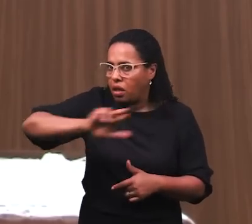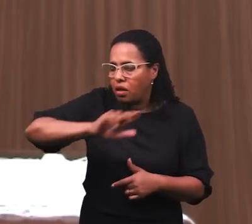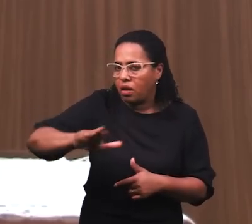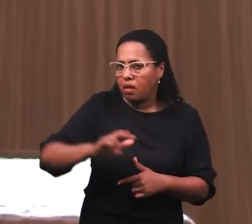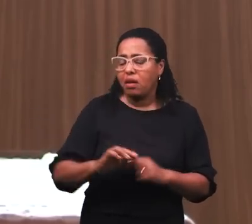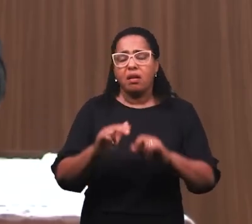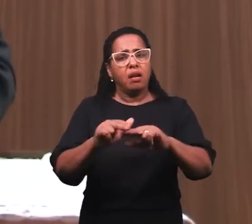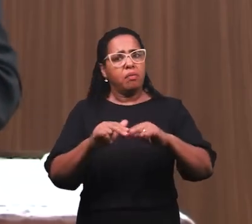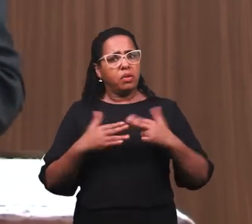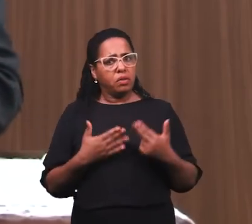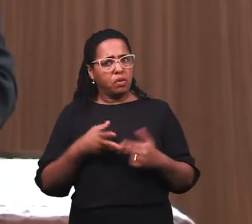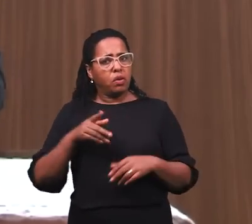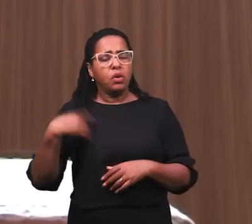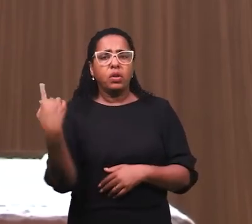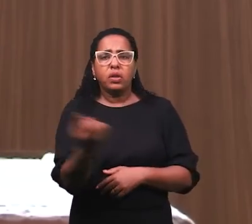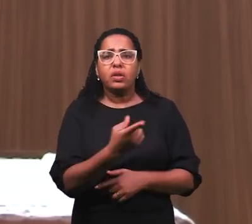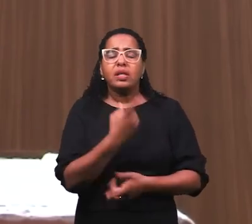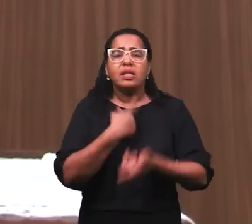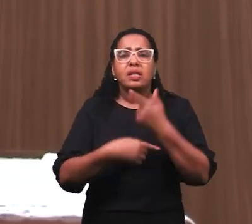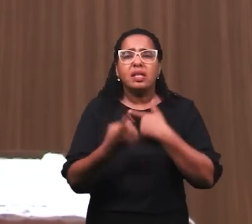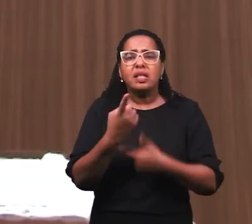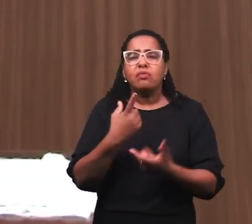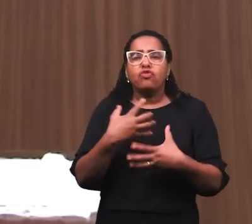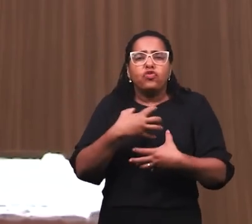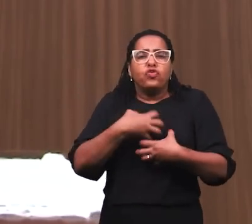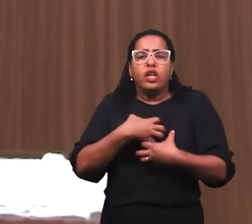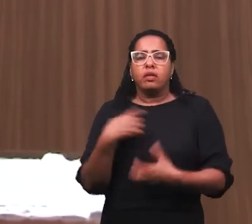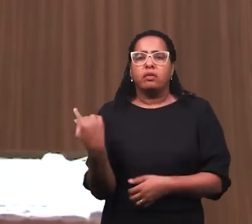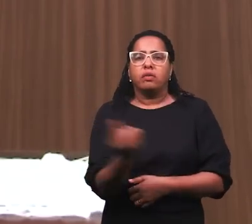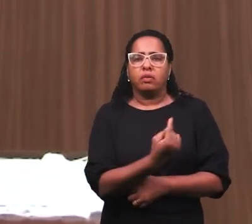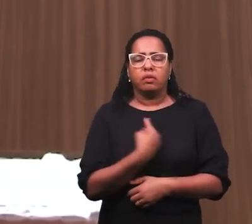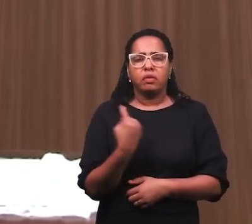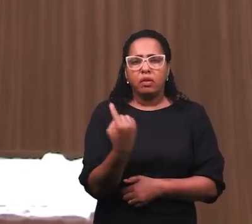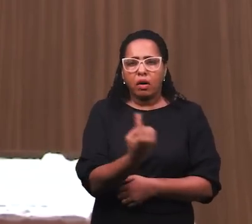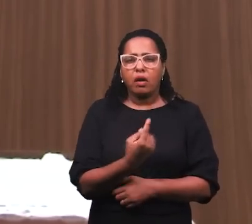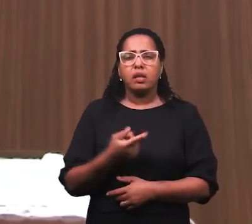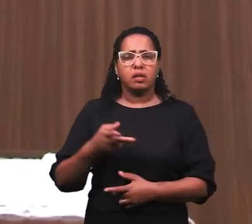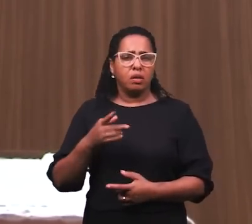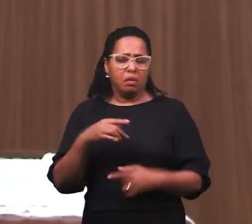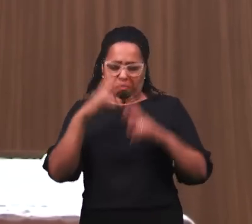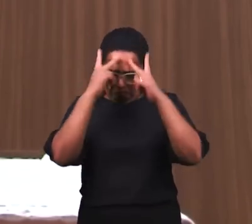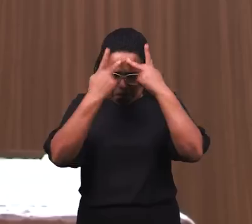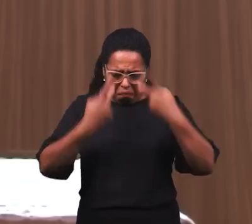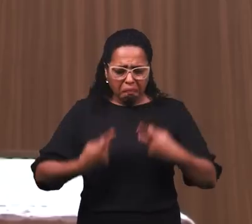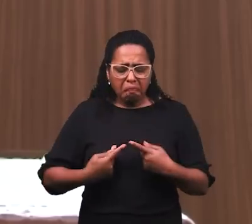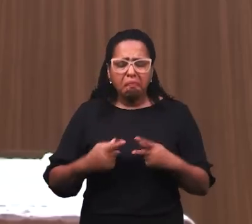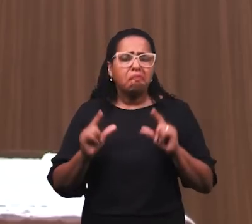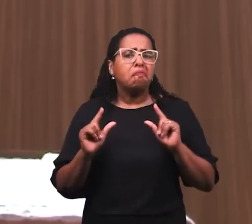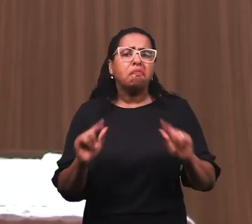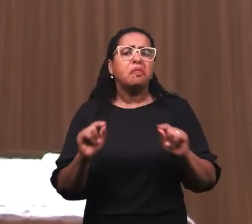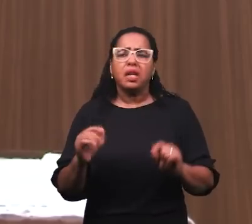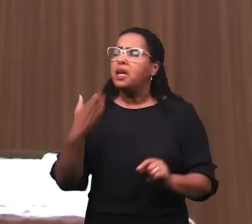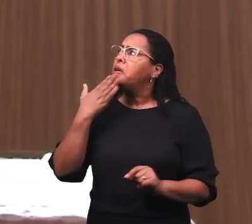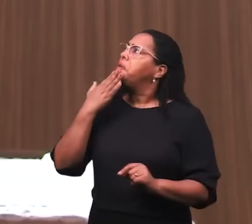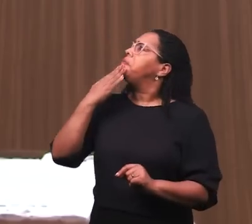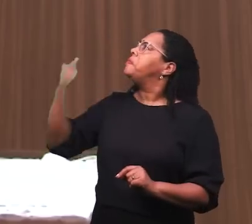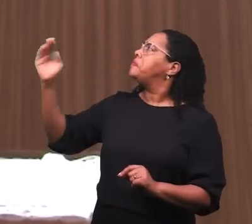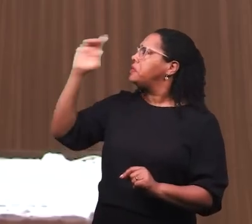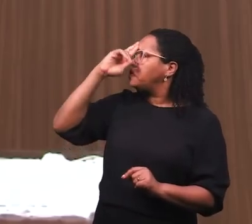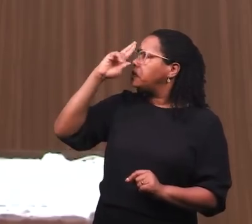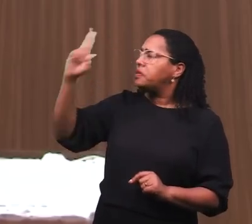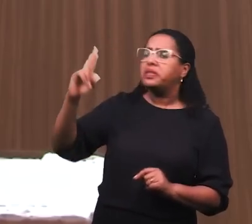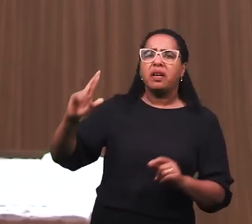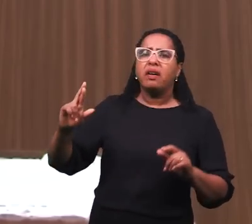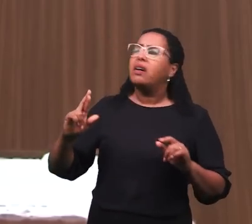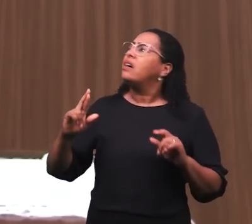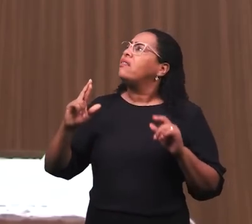Porque nós sempre queremos as coisas da nossa maneira. A tendência do homem é essa: pedir ao Senhor que